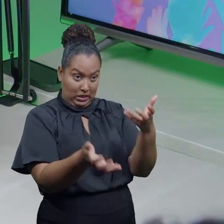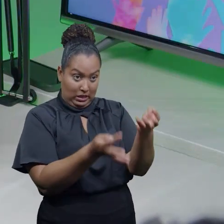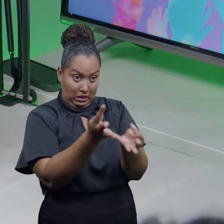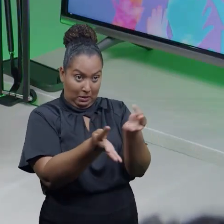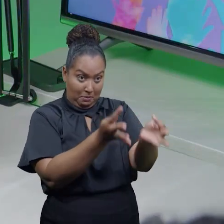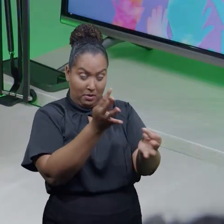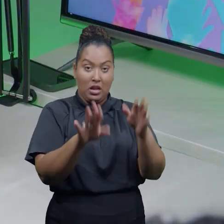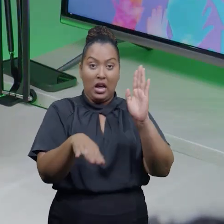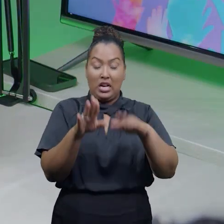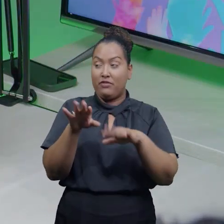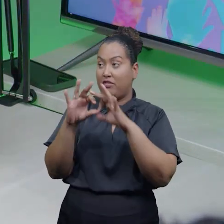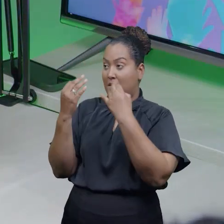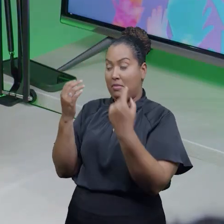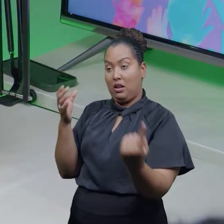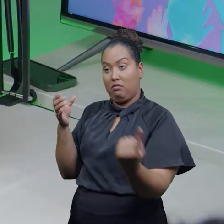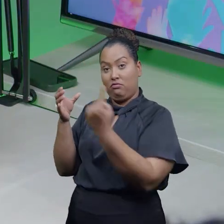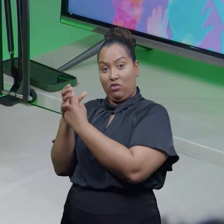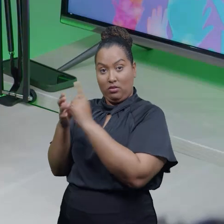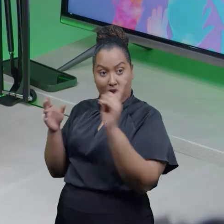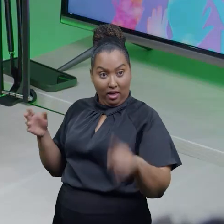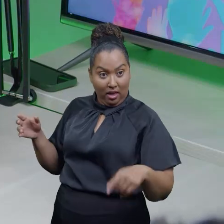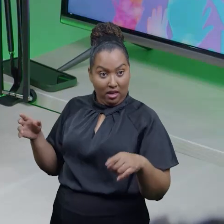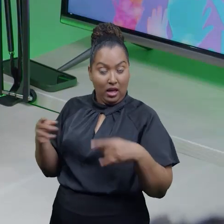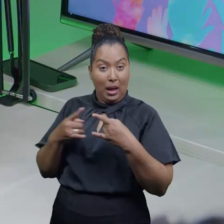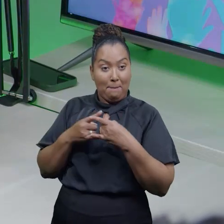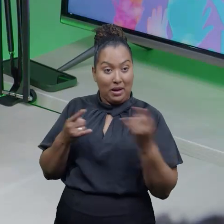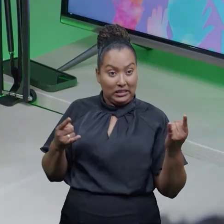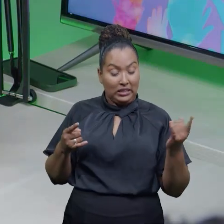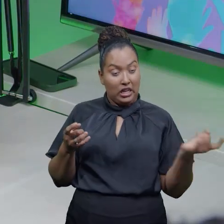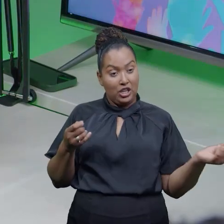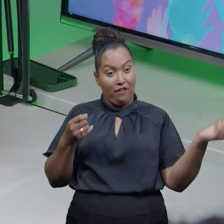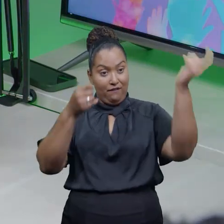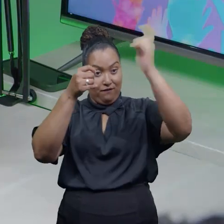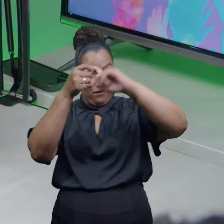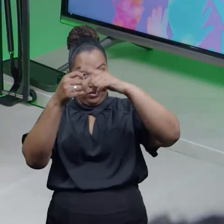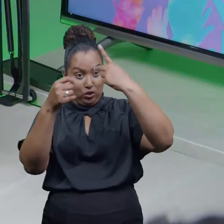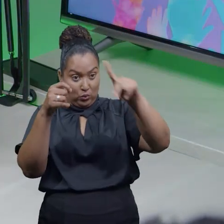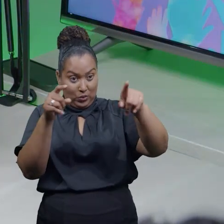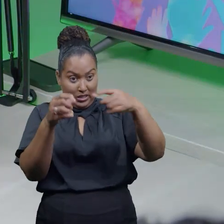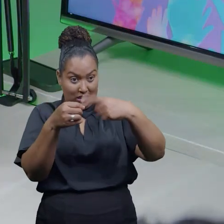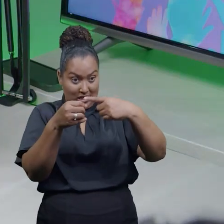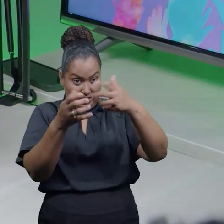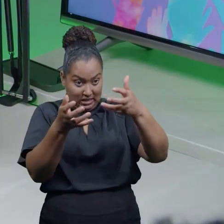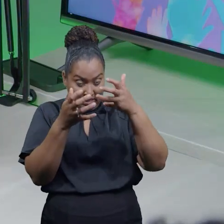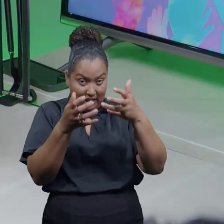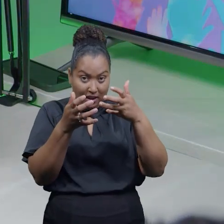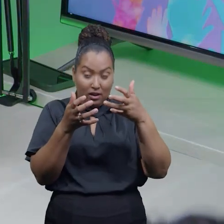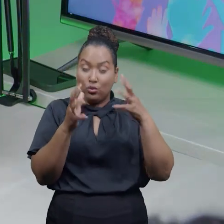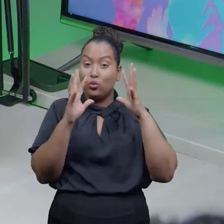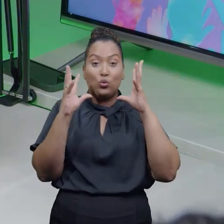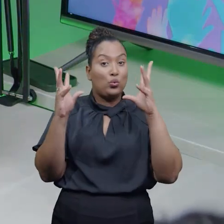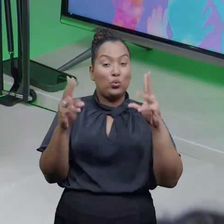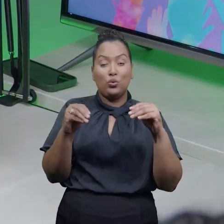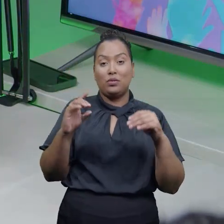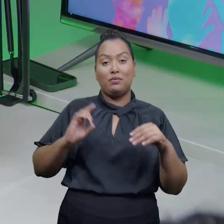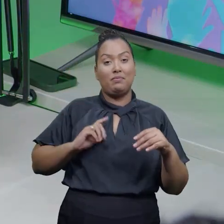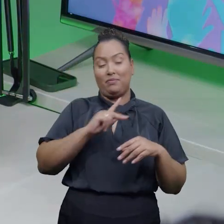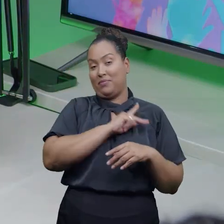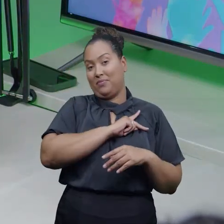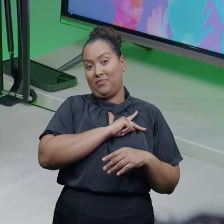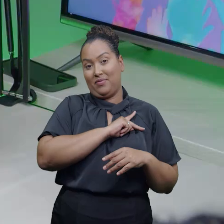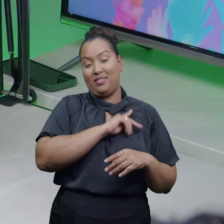saúde, é a retomada dos vínculos, é uma passagem para que aquela pessoa retorne para a cidade de onde ela